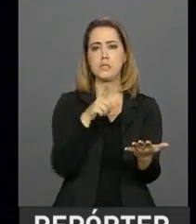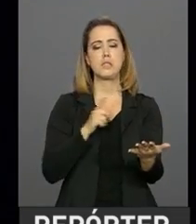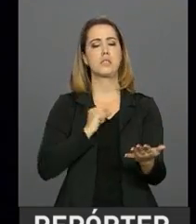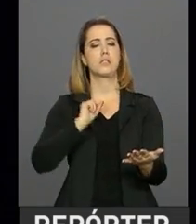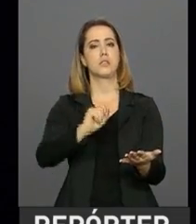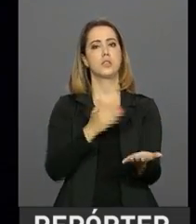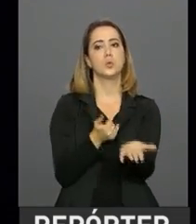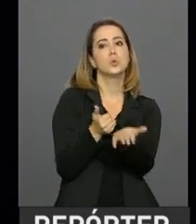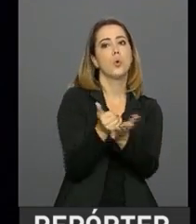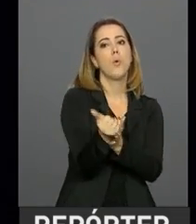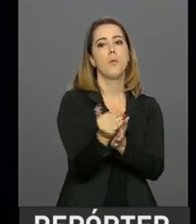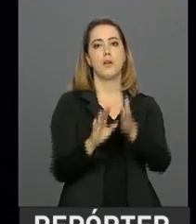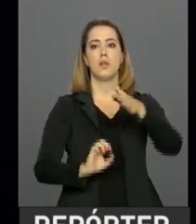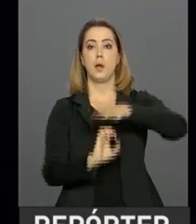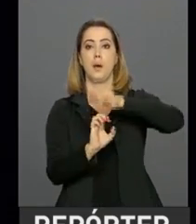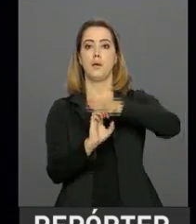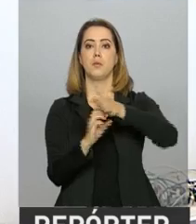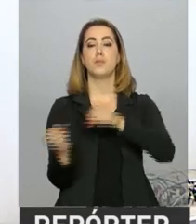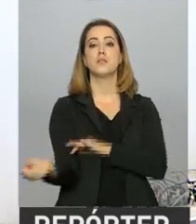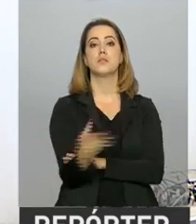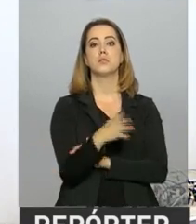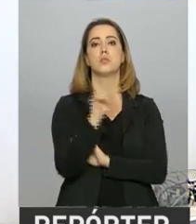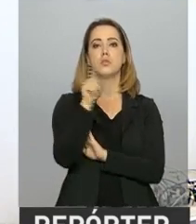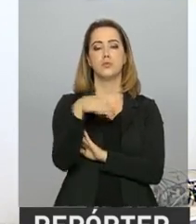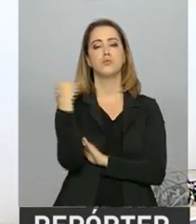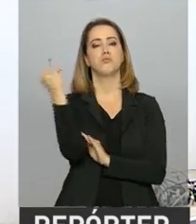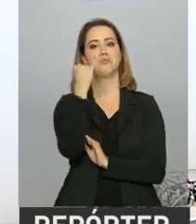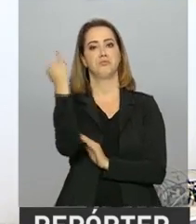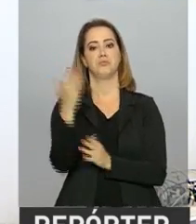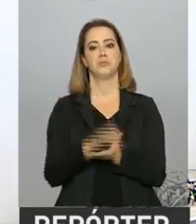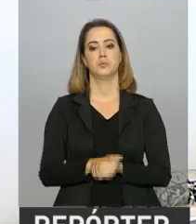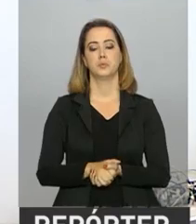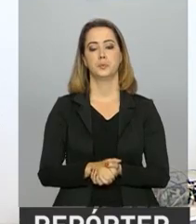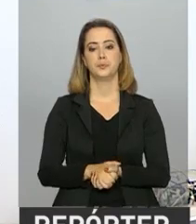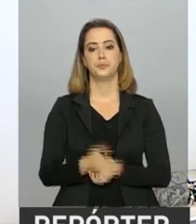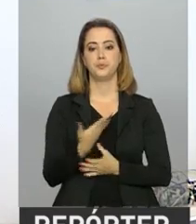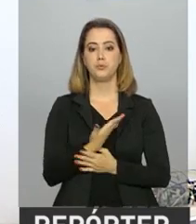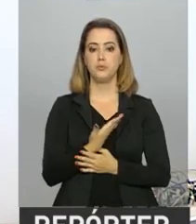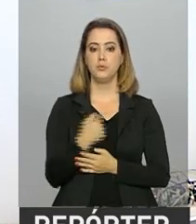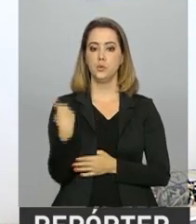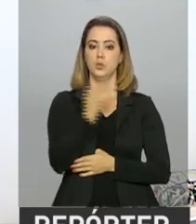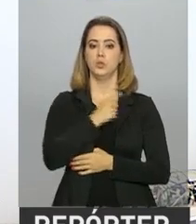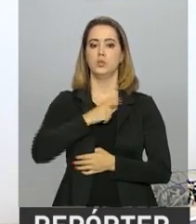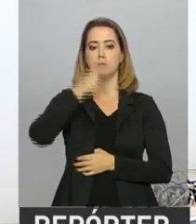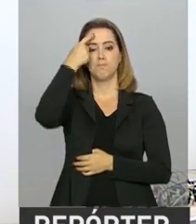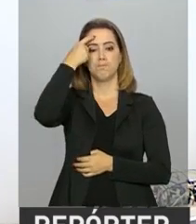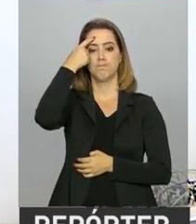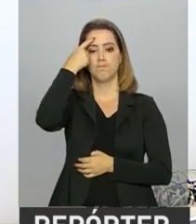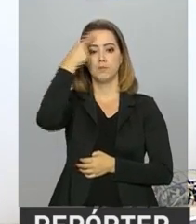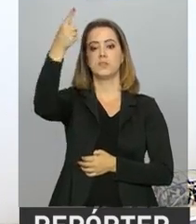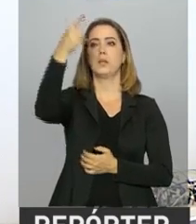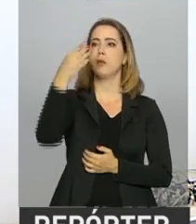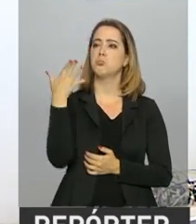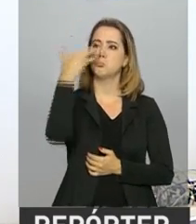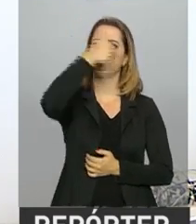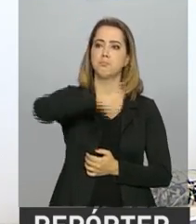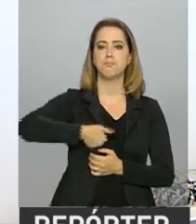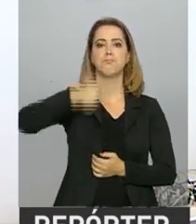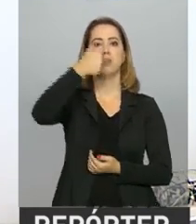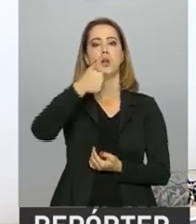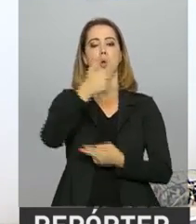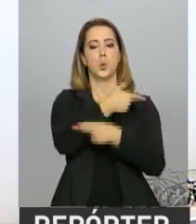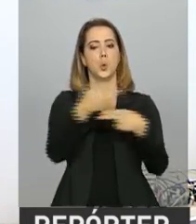serão fundamentais para essa discussão. Nós temos excelentes ideias, nós temos excelentes produtos